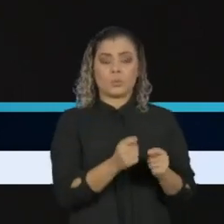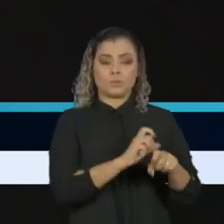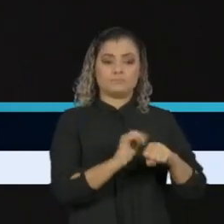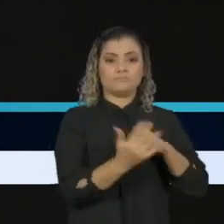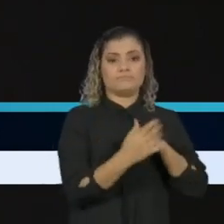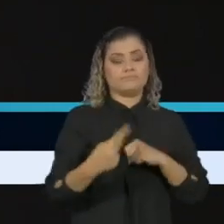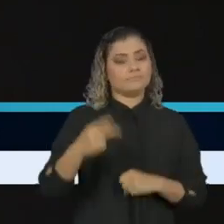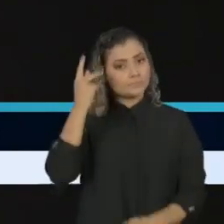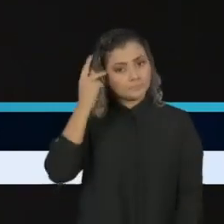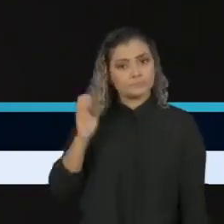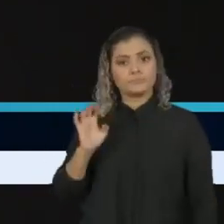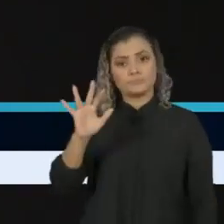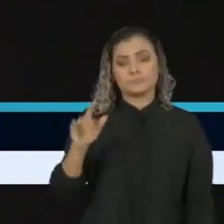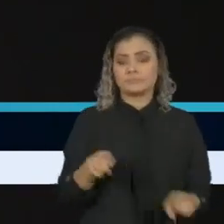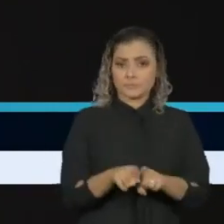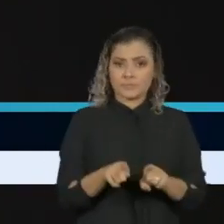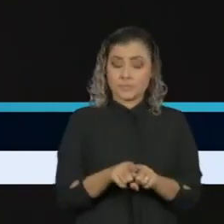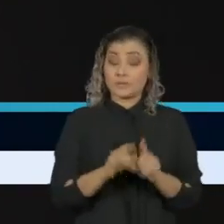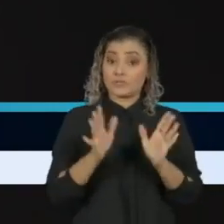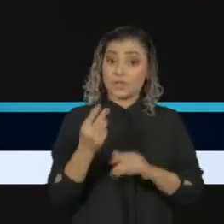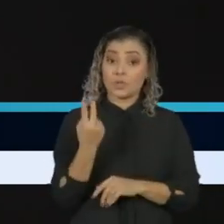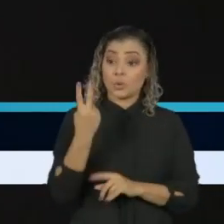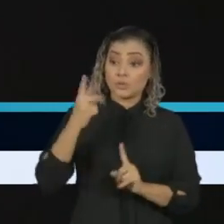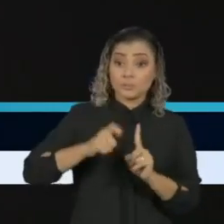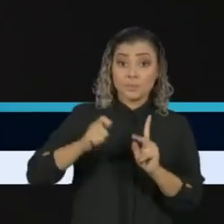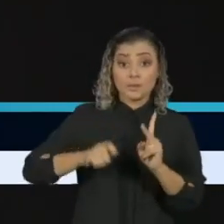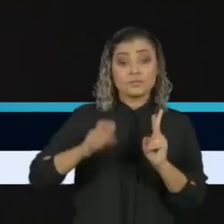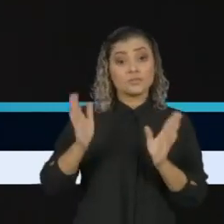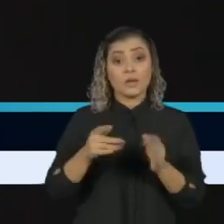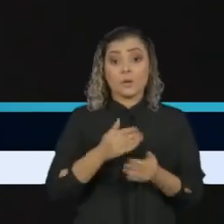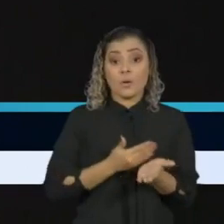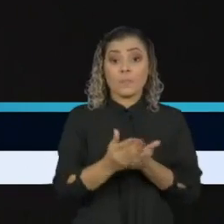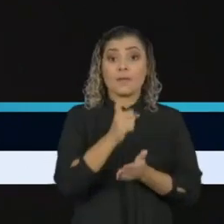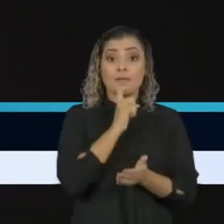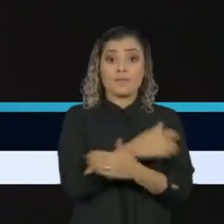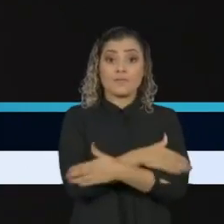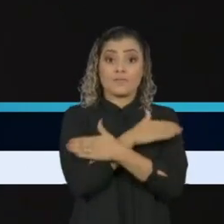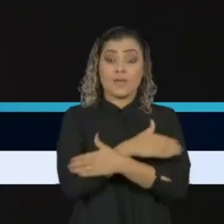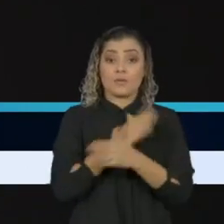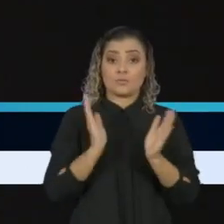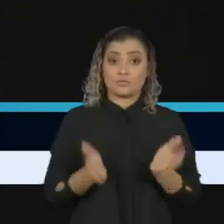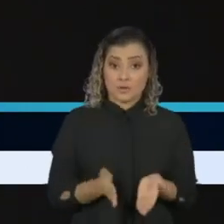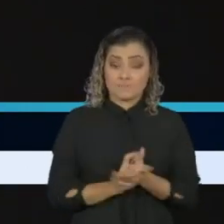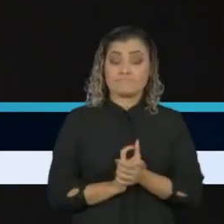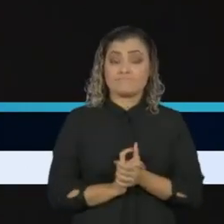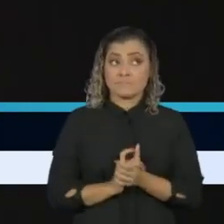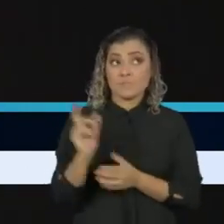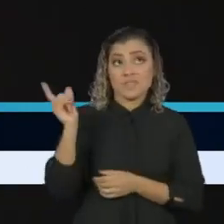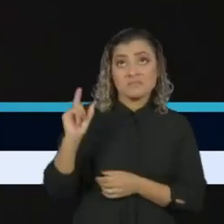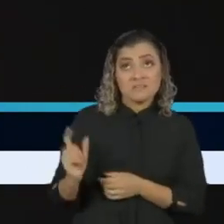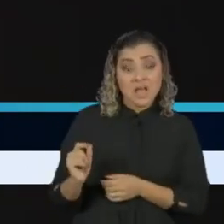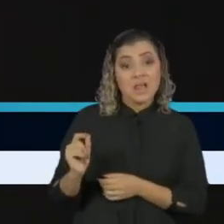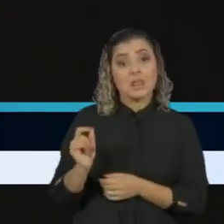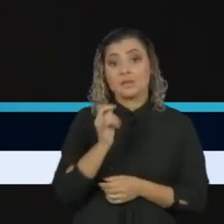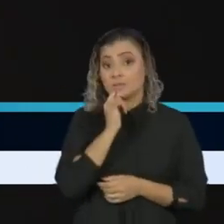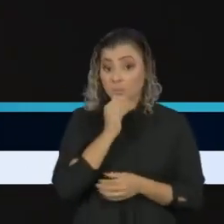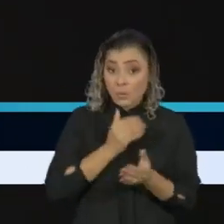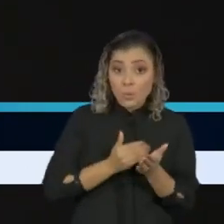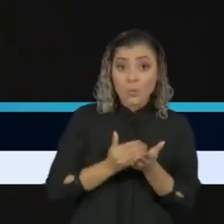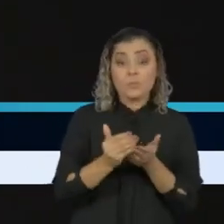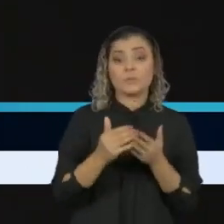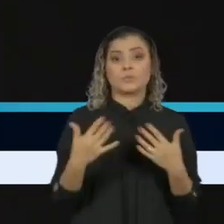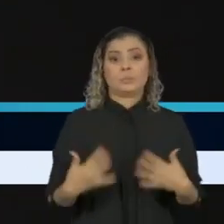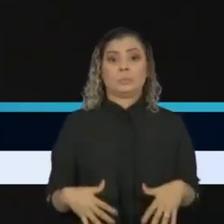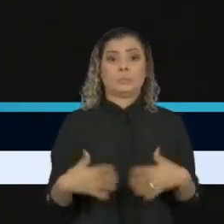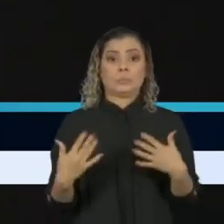como um todo para o inverno. Daqui a pouco mais de 2 meses começa o inverno aqui no Hemisfério Sul. Na Itália, por exemplo, quando houve a explosão de casos,